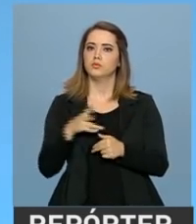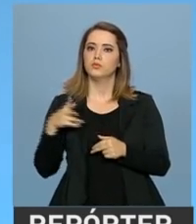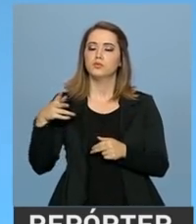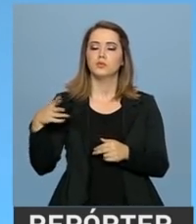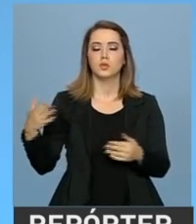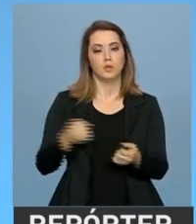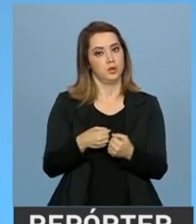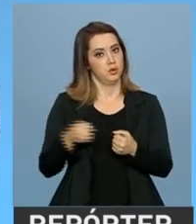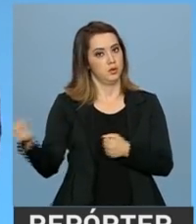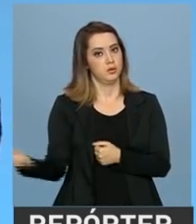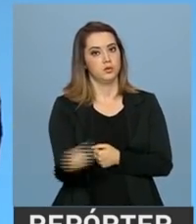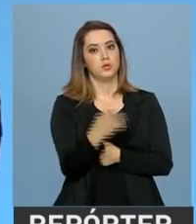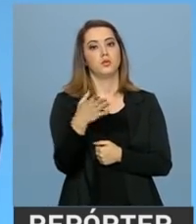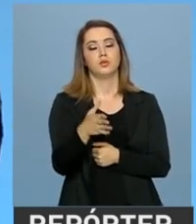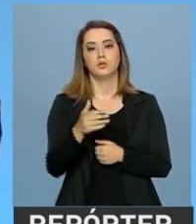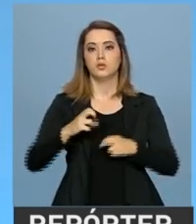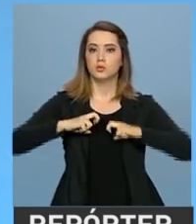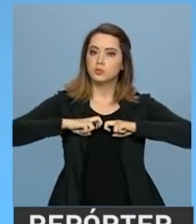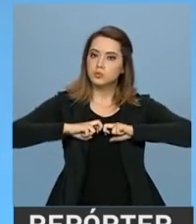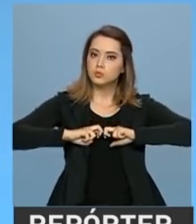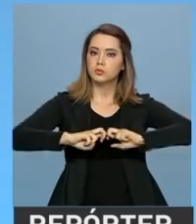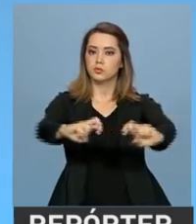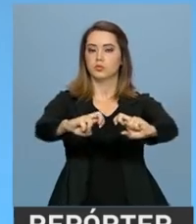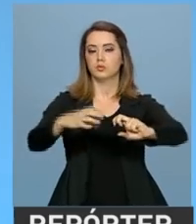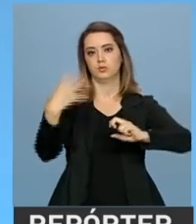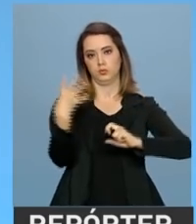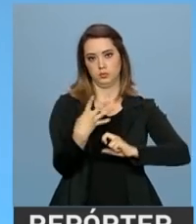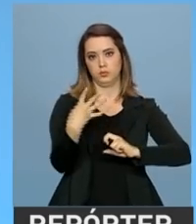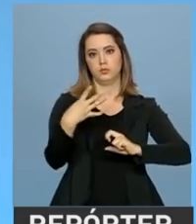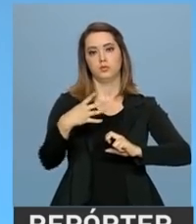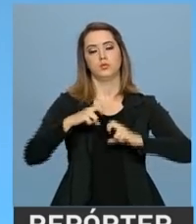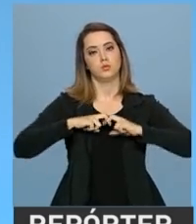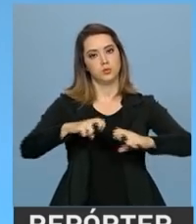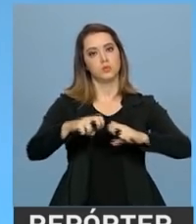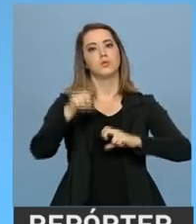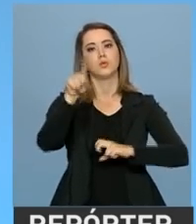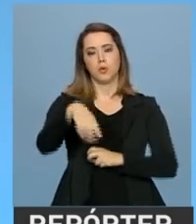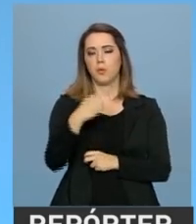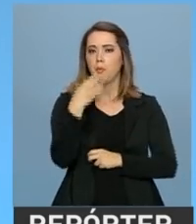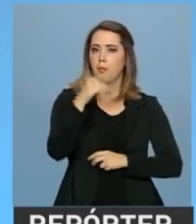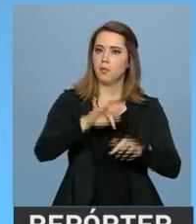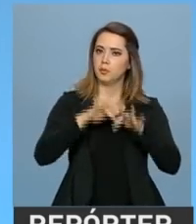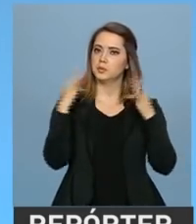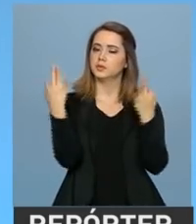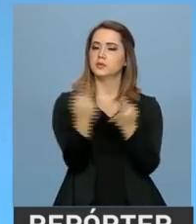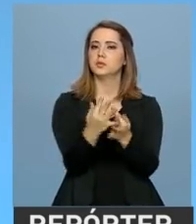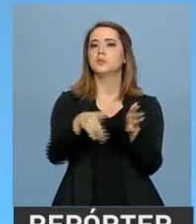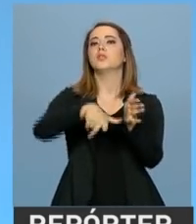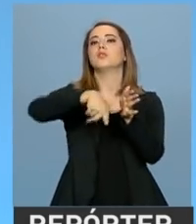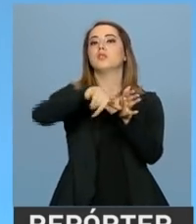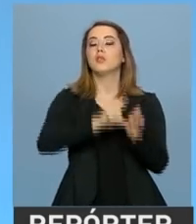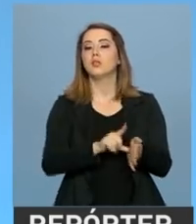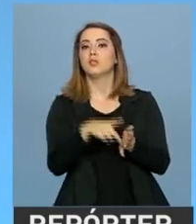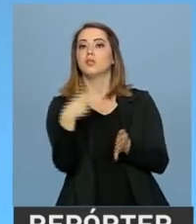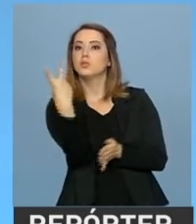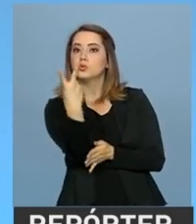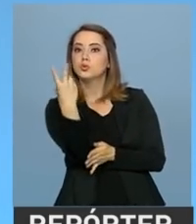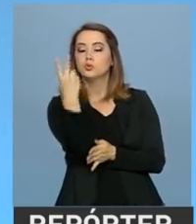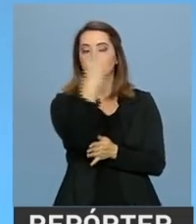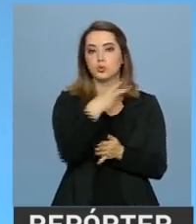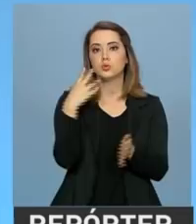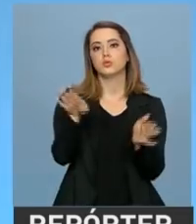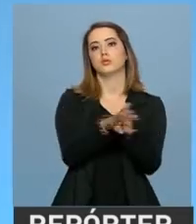metrô, eu verifiquei o quanto será útil para as famílias. Aquilo que poderia levar 2 horas para que alguém chegasse na sua